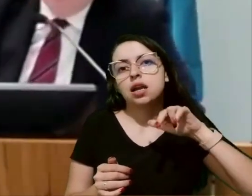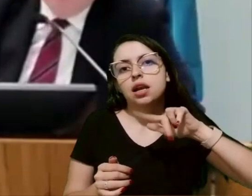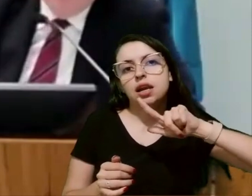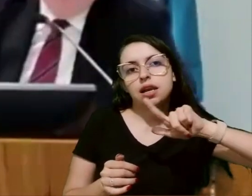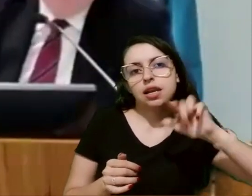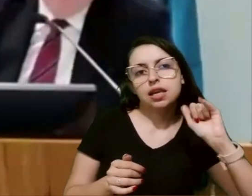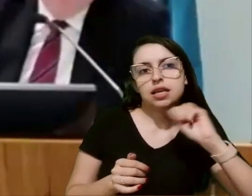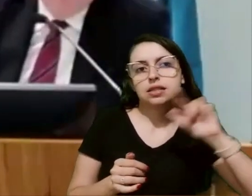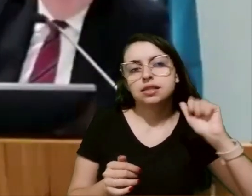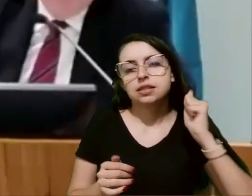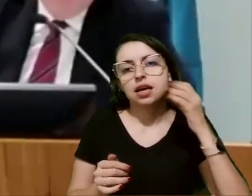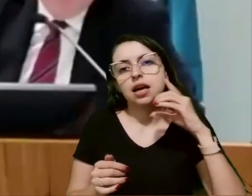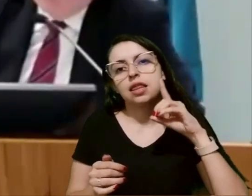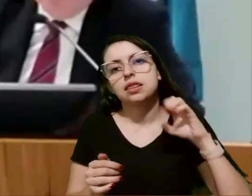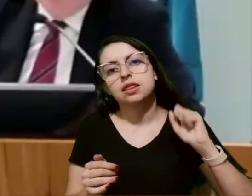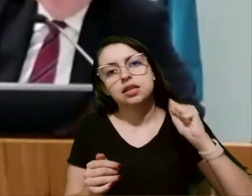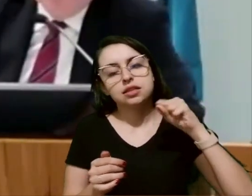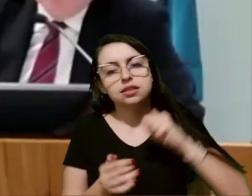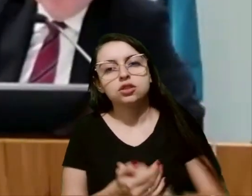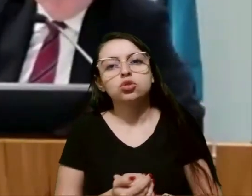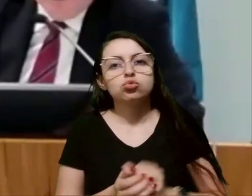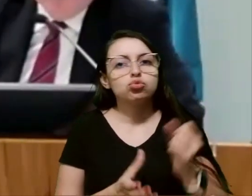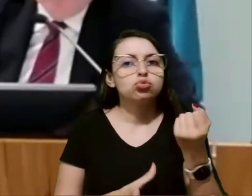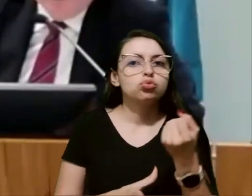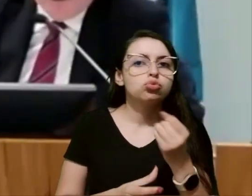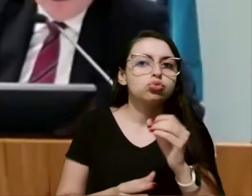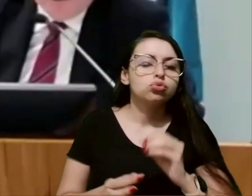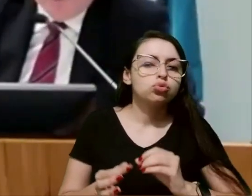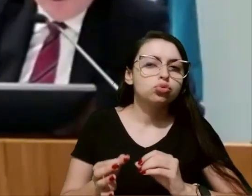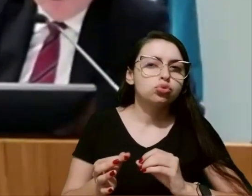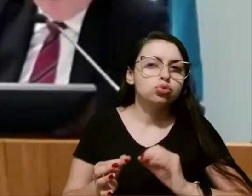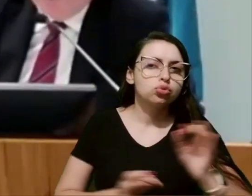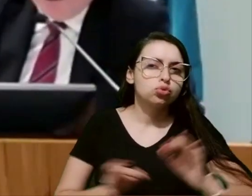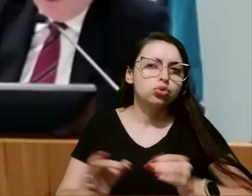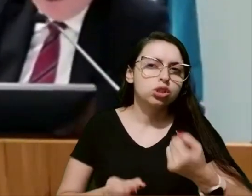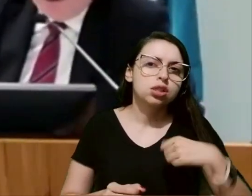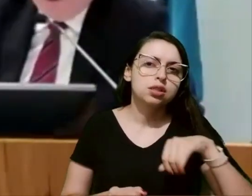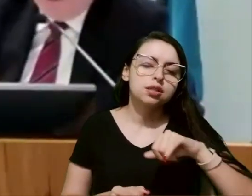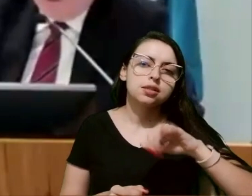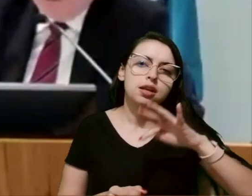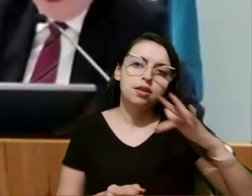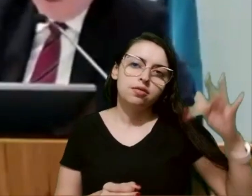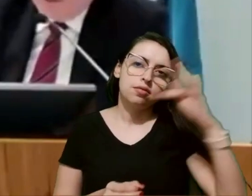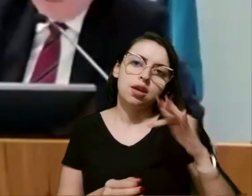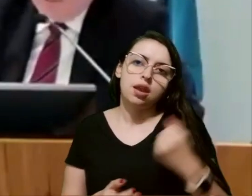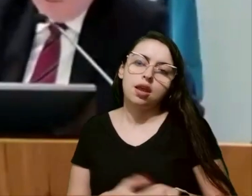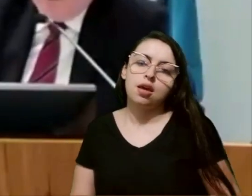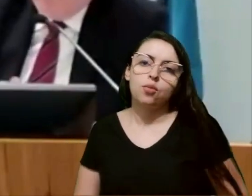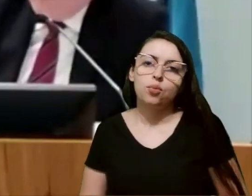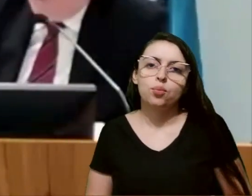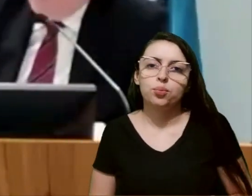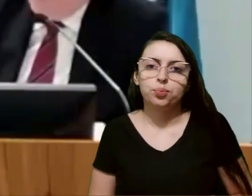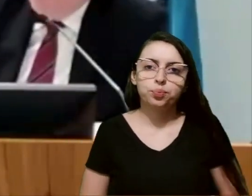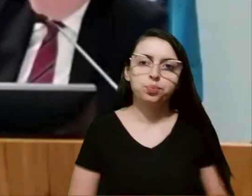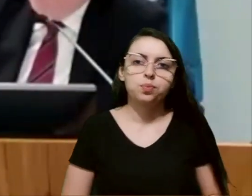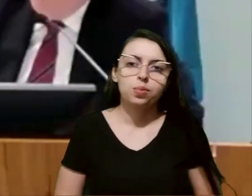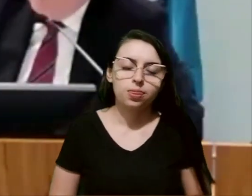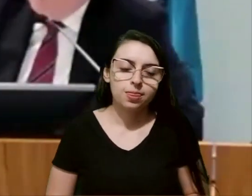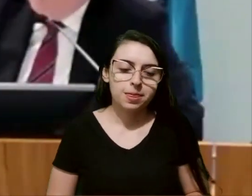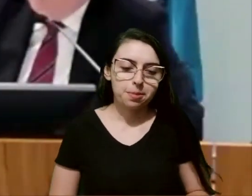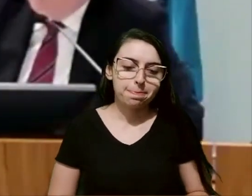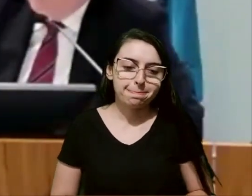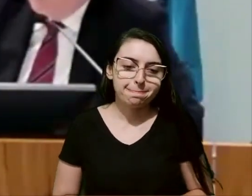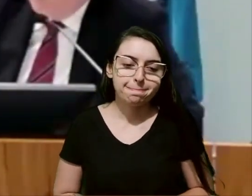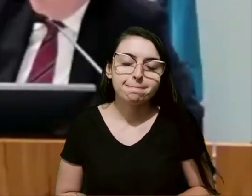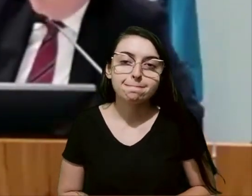Basta observar, no âmbito da Justiça Federal foi assim. Qualquer lugar, seja aqui na terceira região, seja na quarta região, na segunda região, foi em várias especializadas.